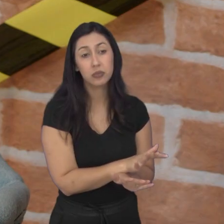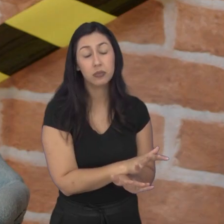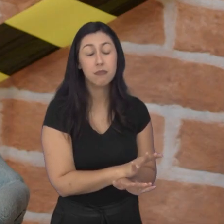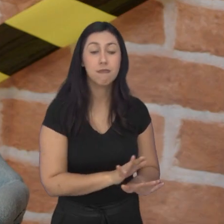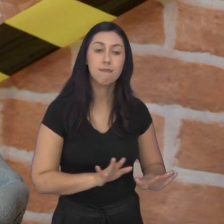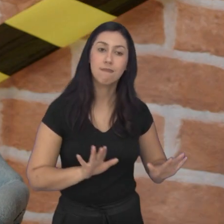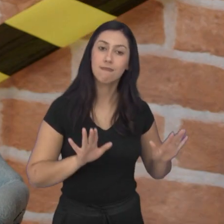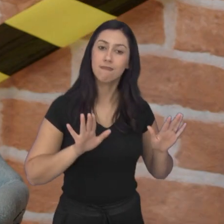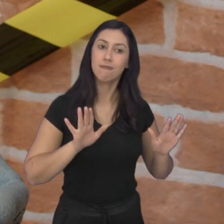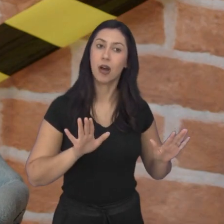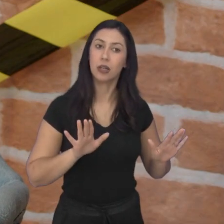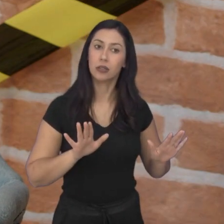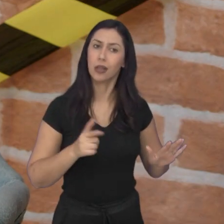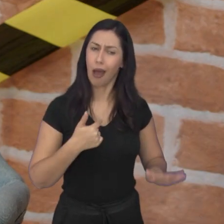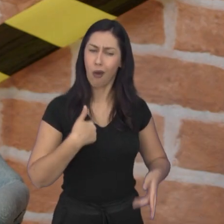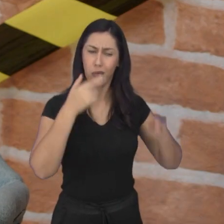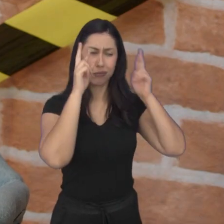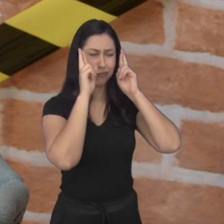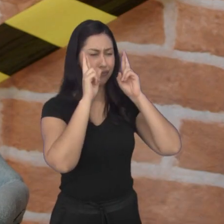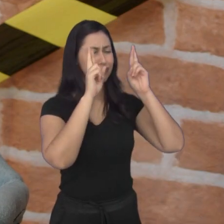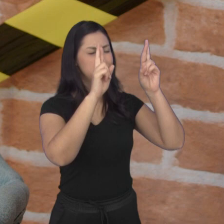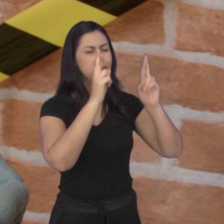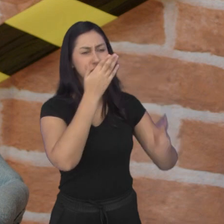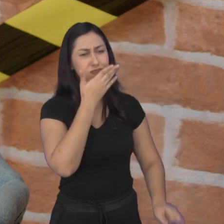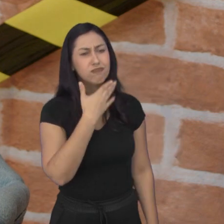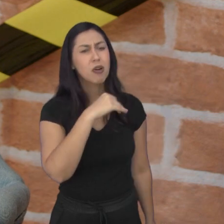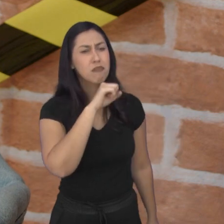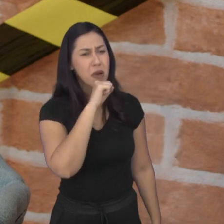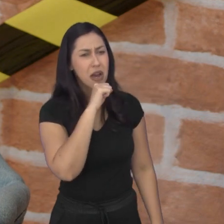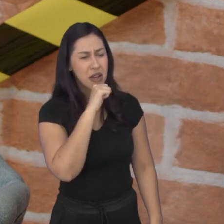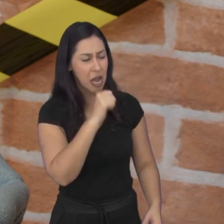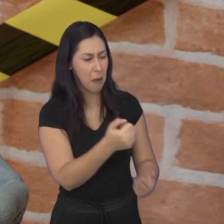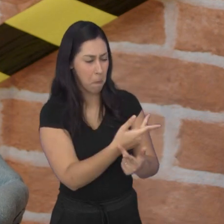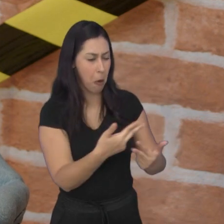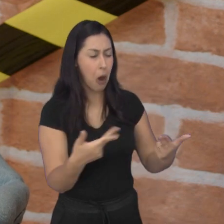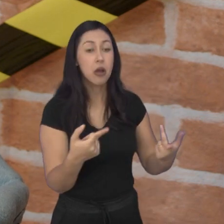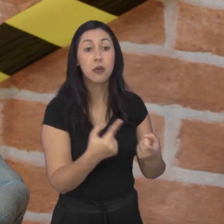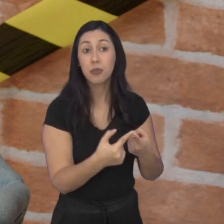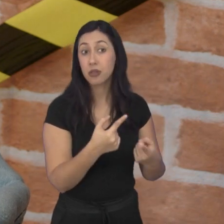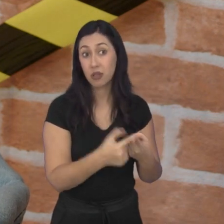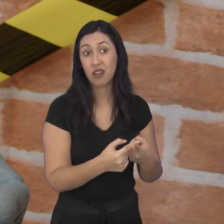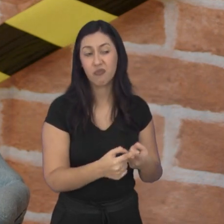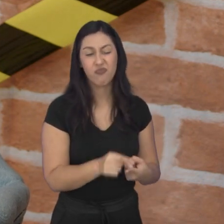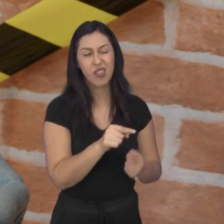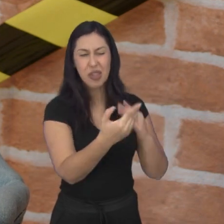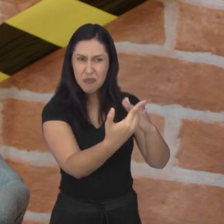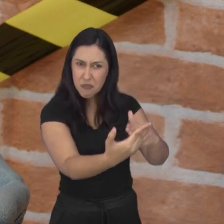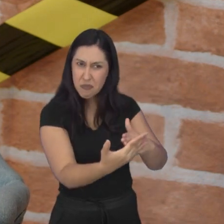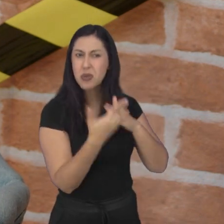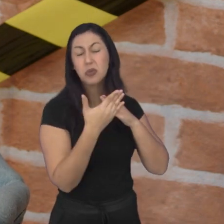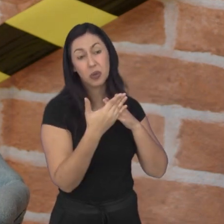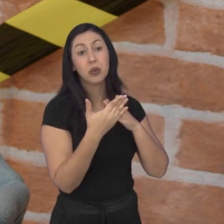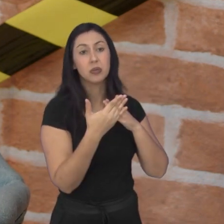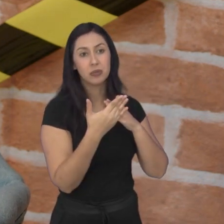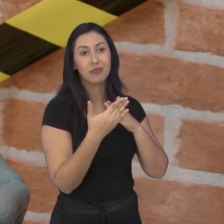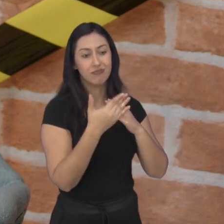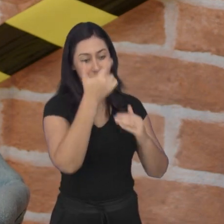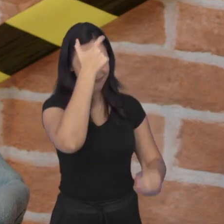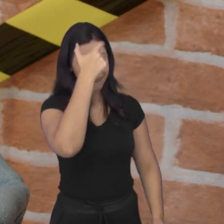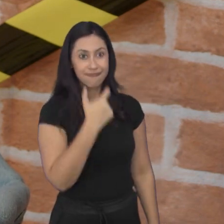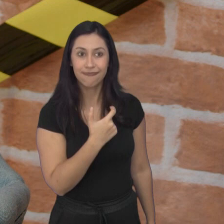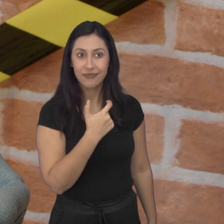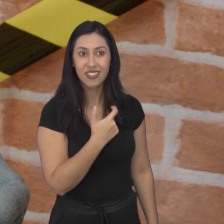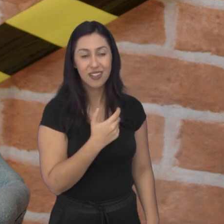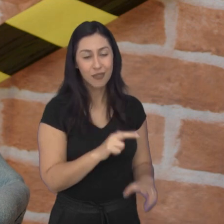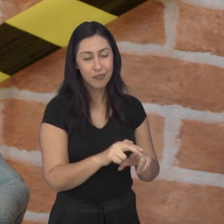da vida dele. Mas tenho extremo respeito pelo meu pai pelas coisas que ele fez, porque se não fosse isso, eu seria um cara completamente diferente, eu